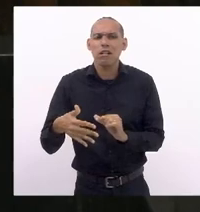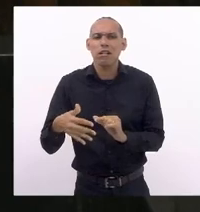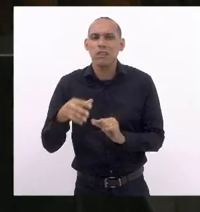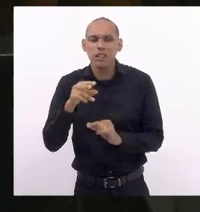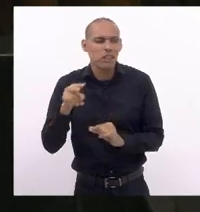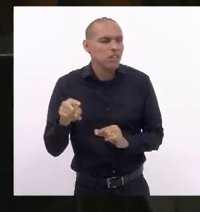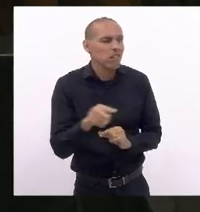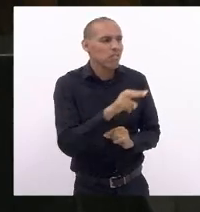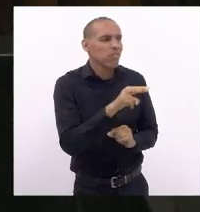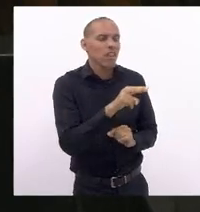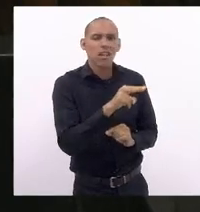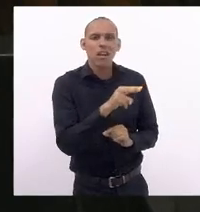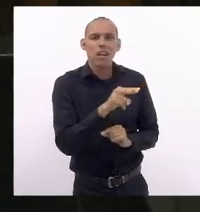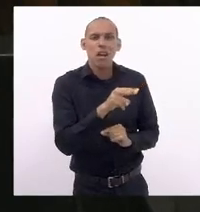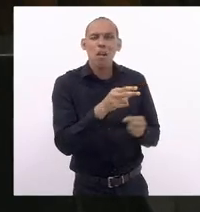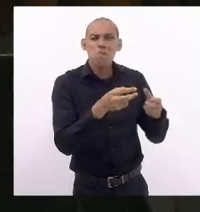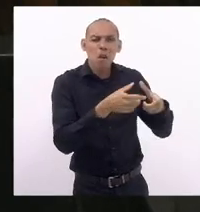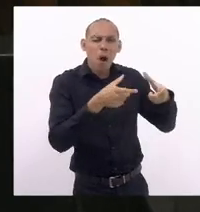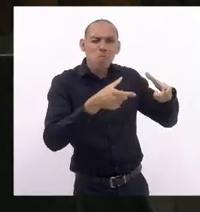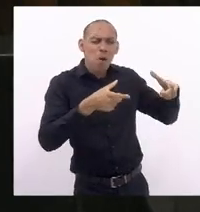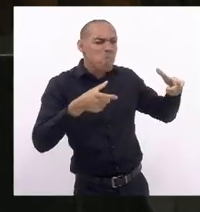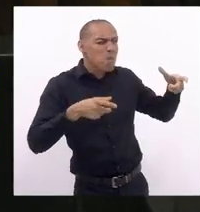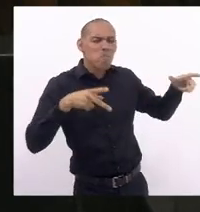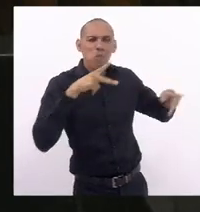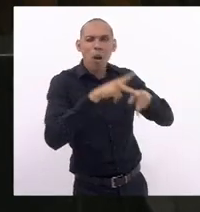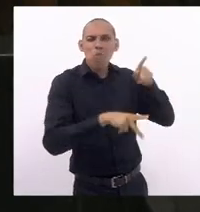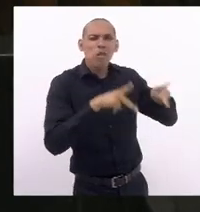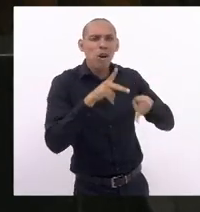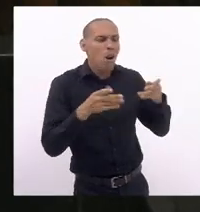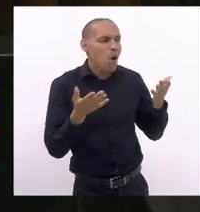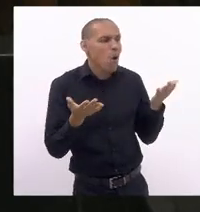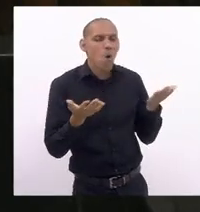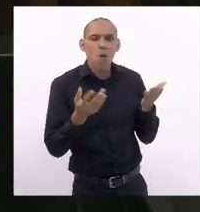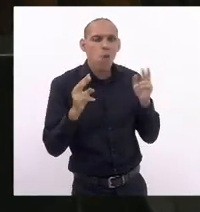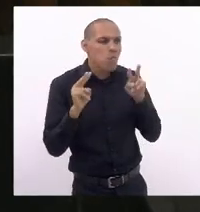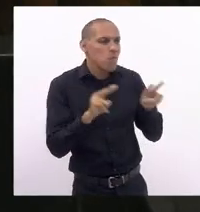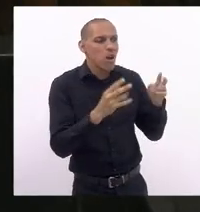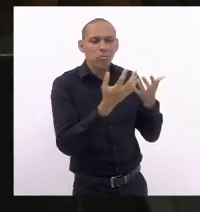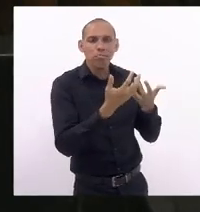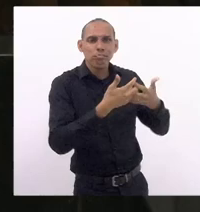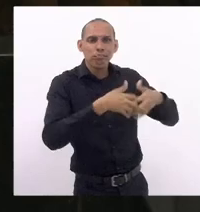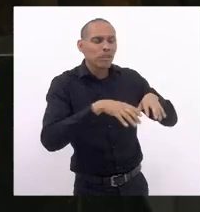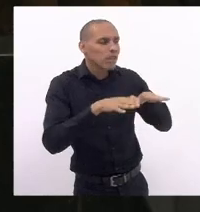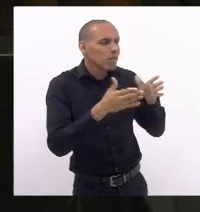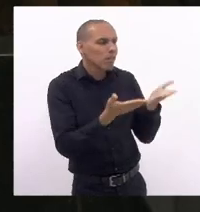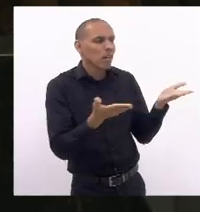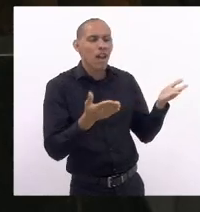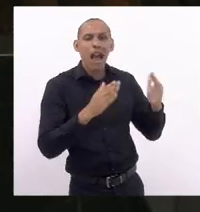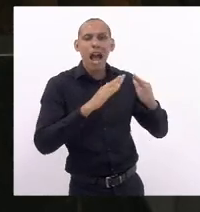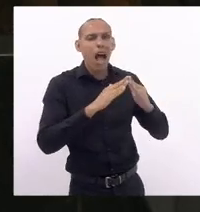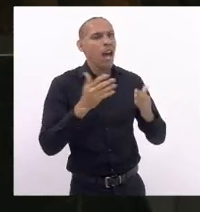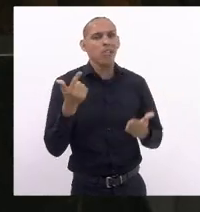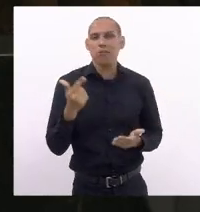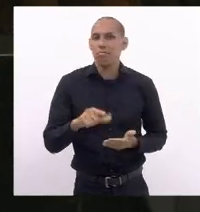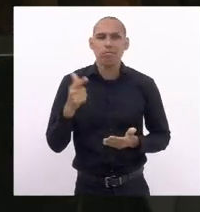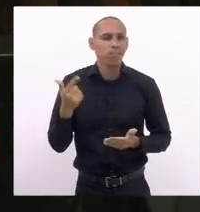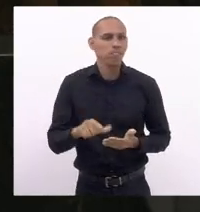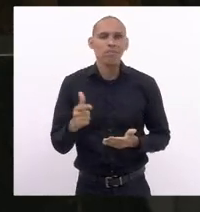uma parcela significativa da população de Petrópolis hoje, sem ter onde morar, sem ter